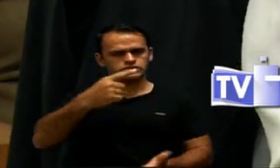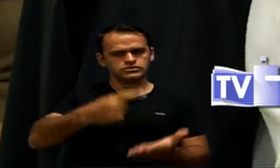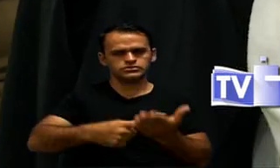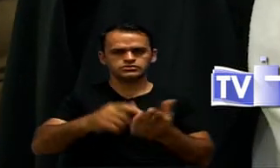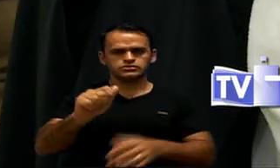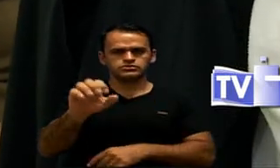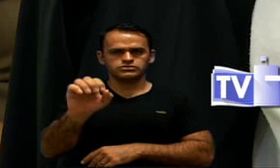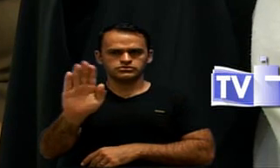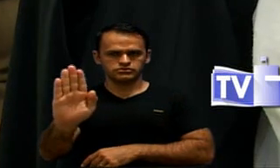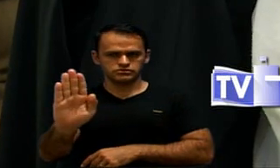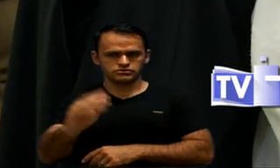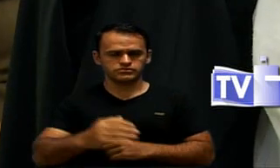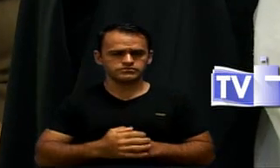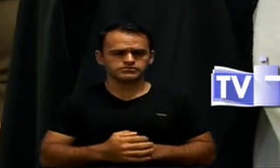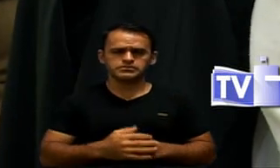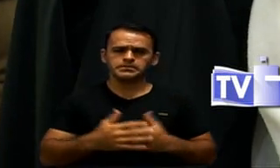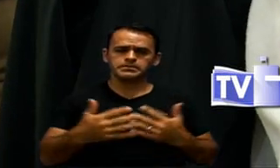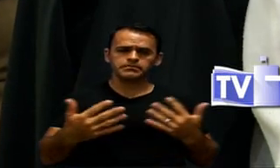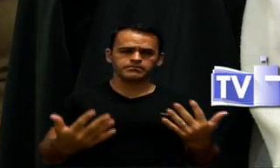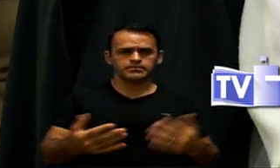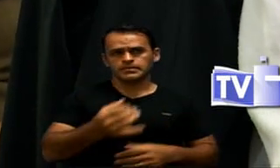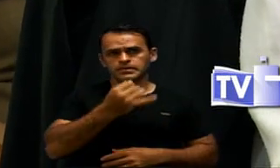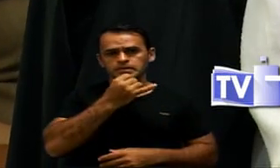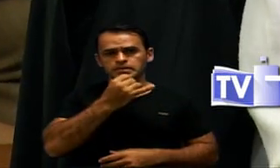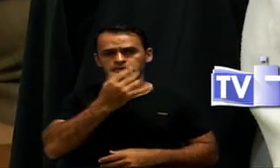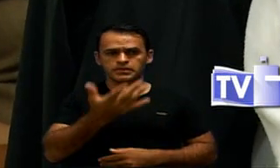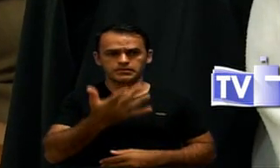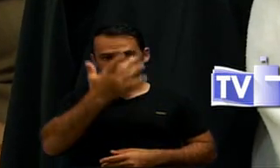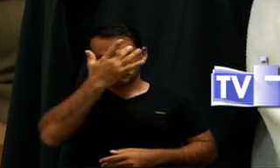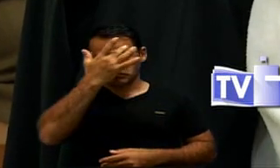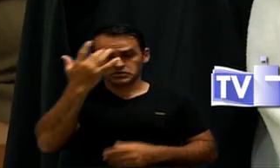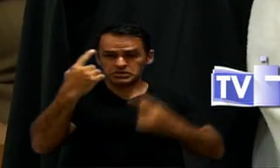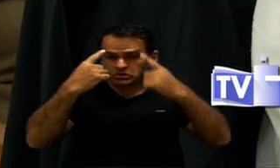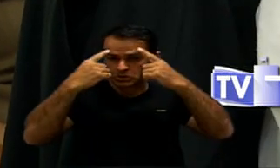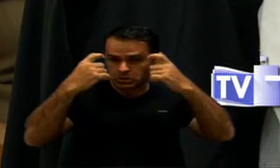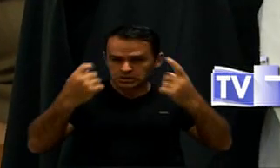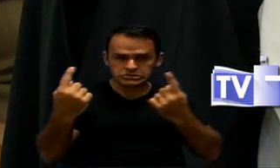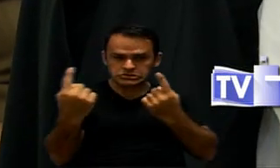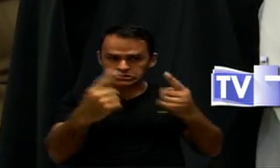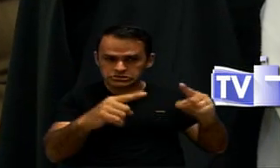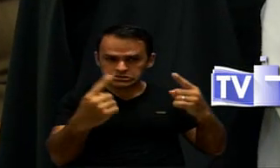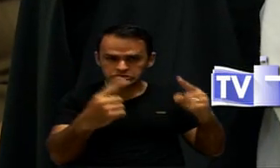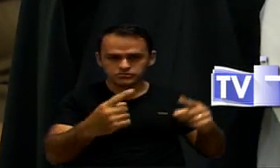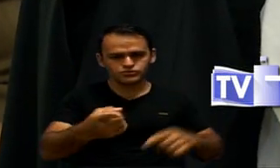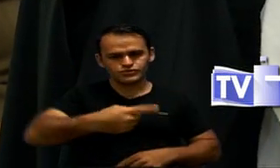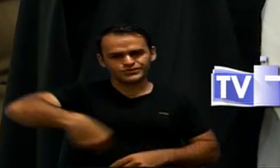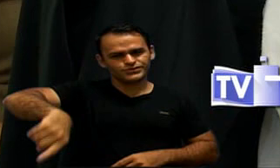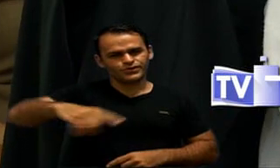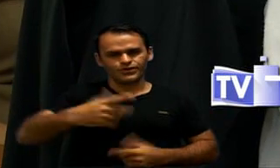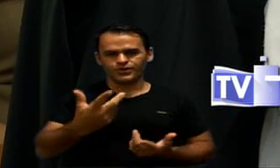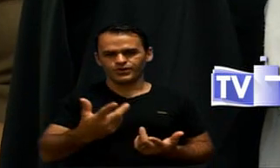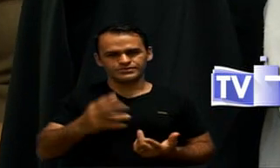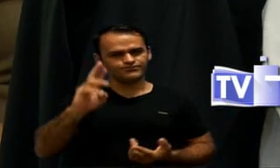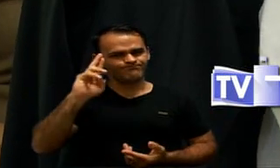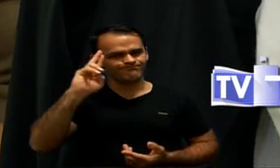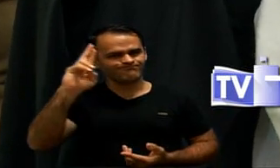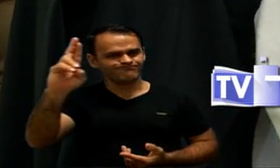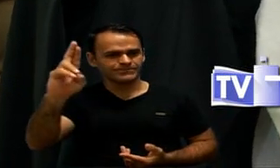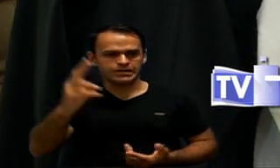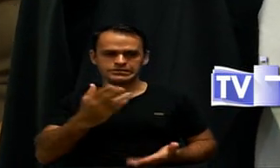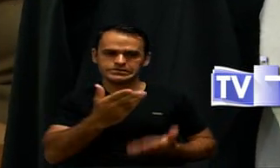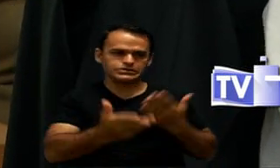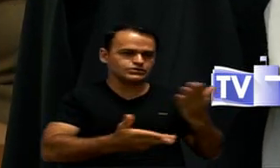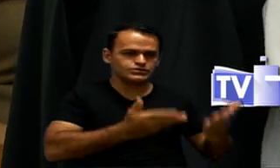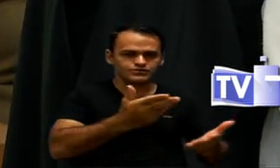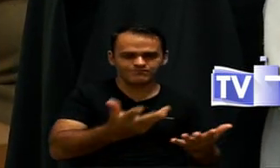na área penal, onde a mulher é vítima de violência, nós não atendemos, e isso é um grande